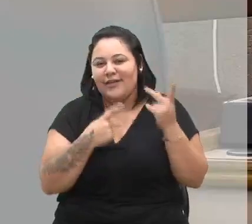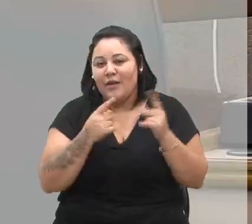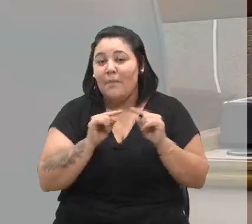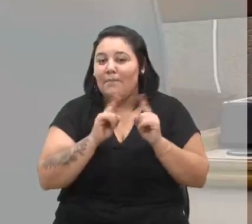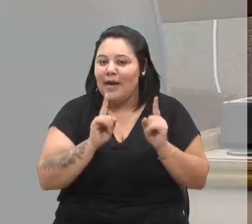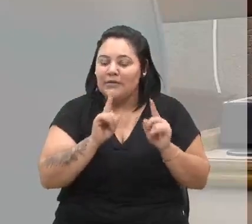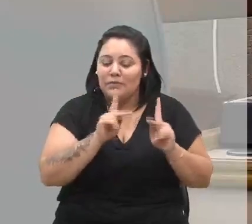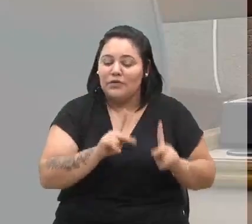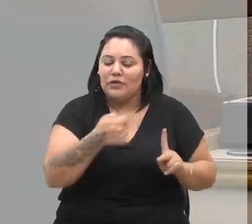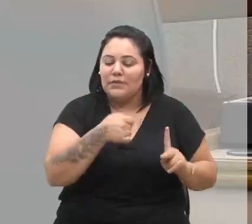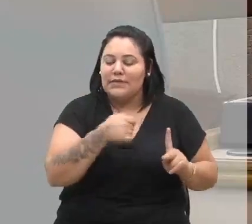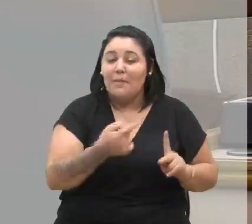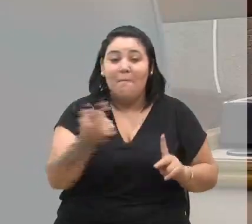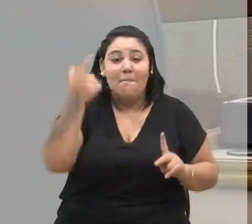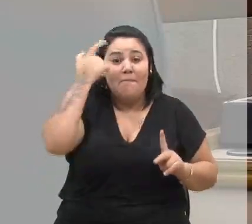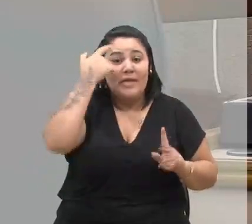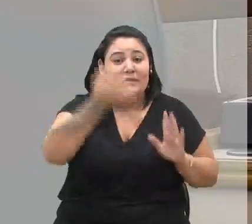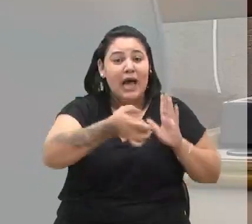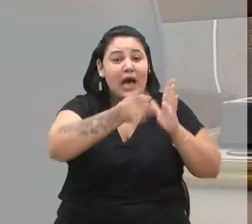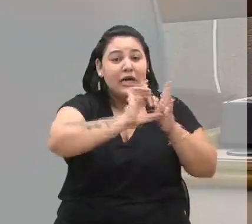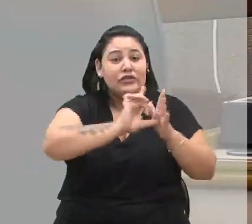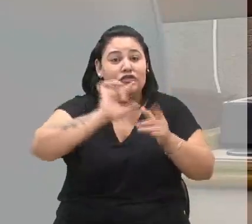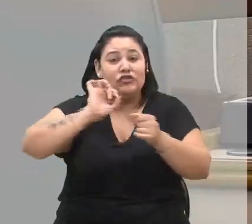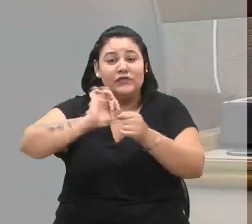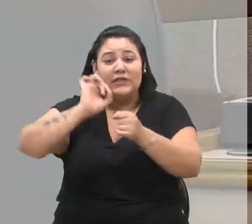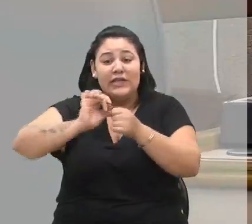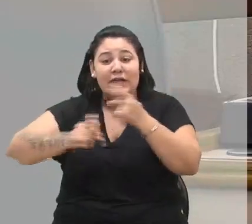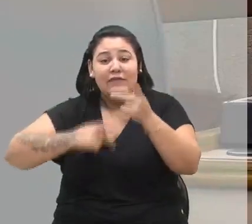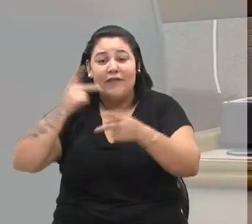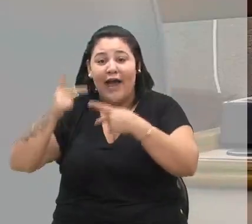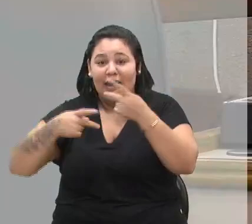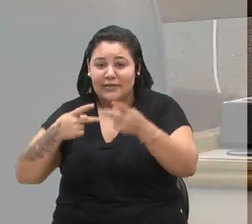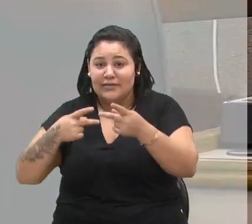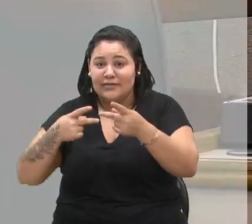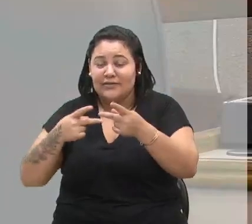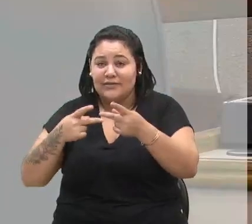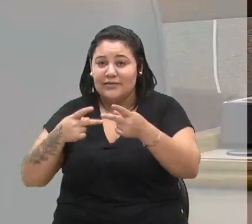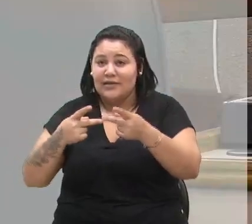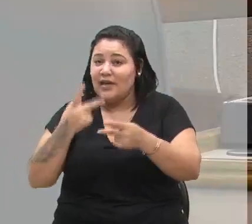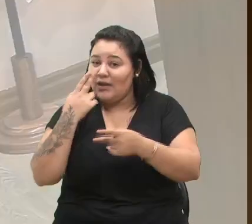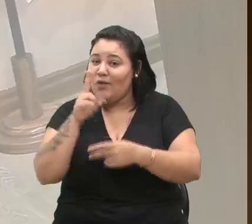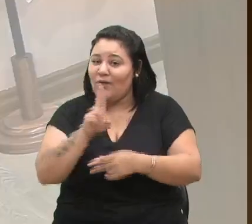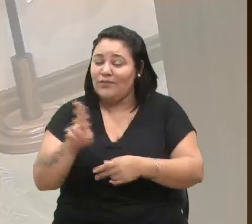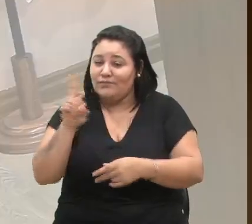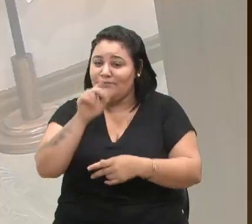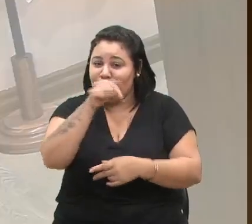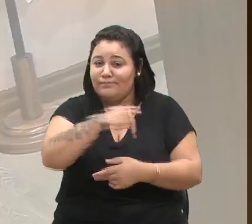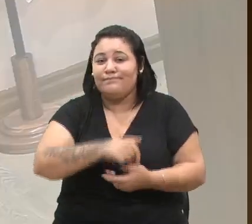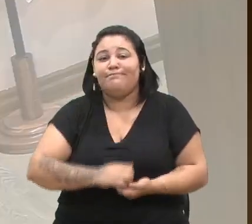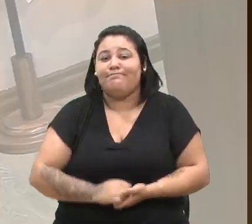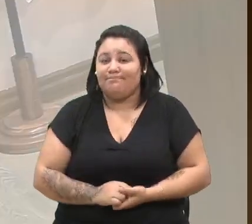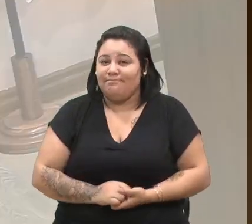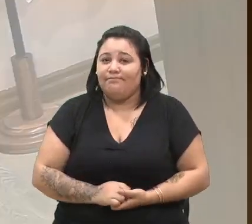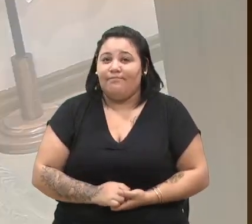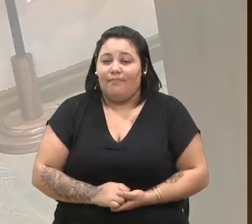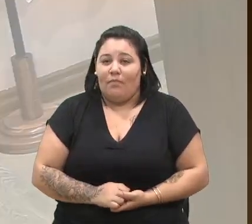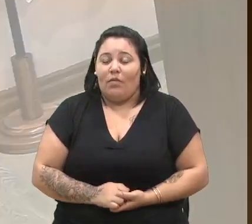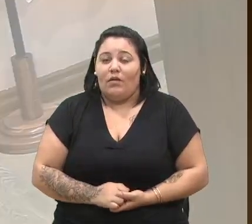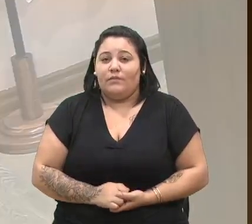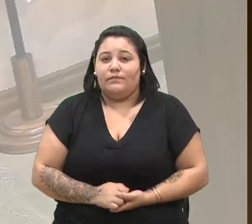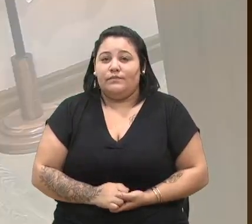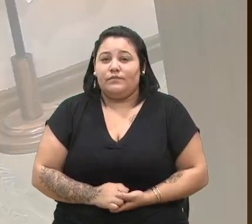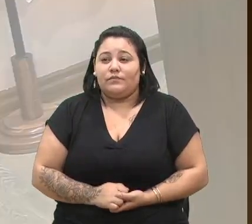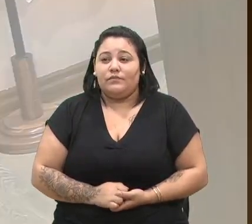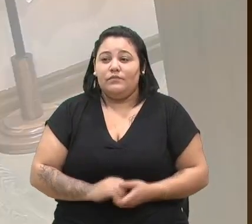antes de se pronunciar, né, e termos principalmente como esse que foi usado. Obrigado. Obrigado, vereador Lucas. Então, só para fechar,